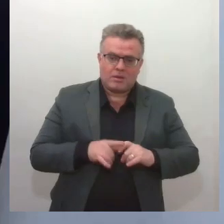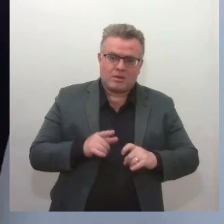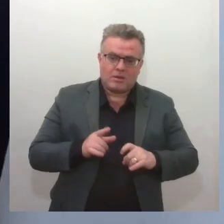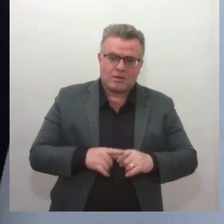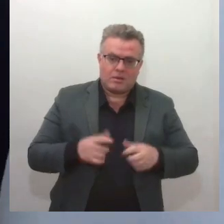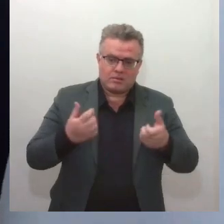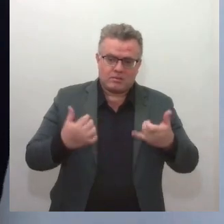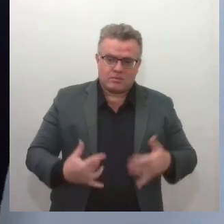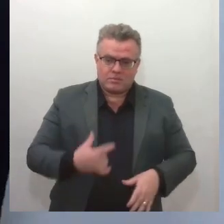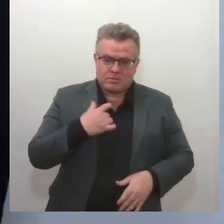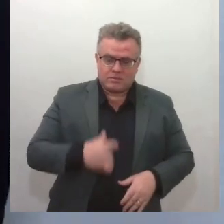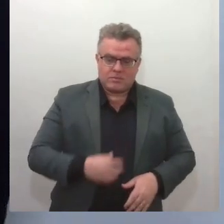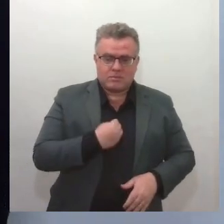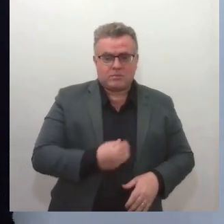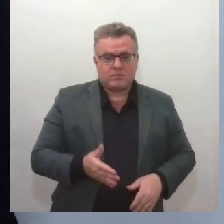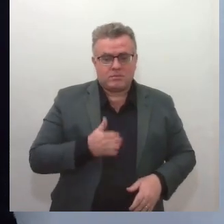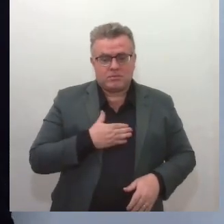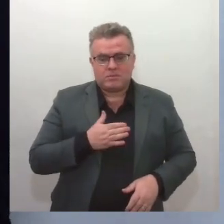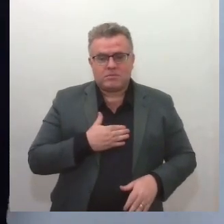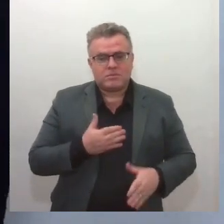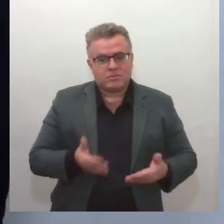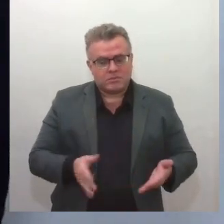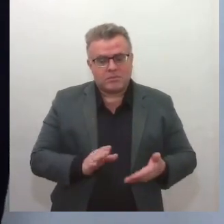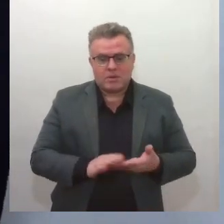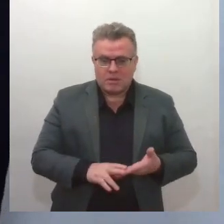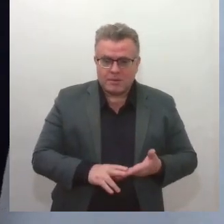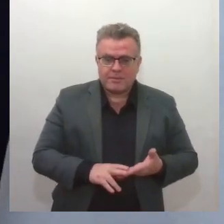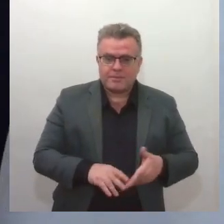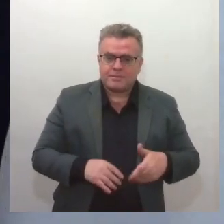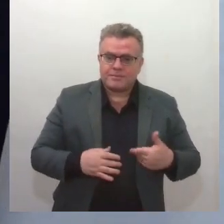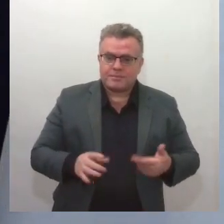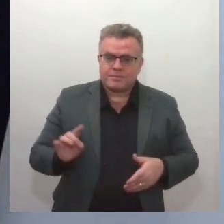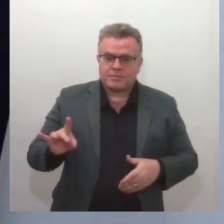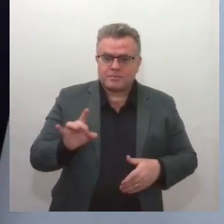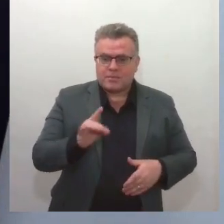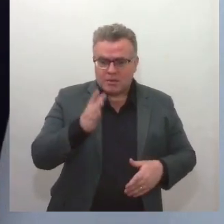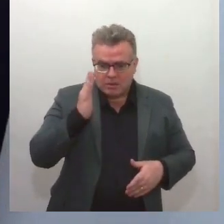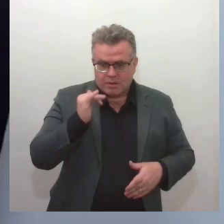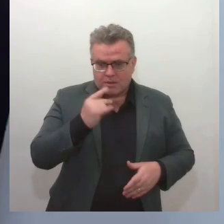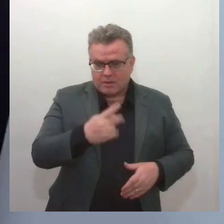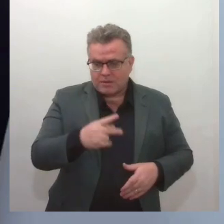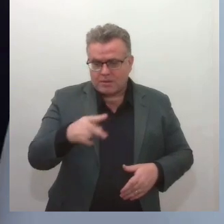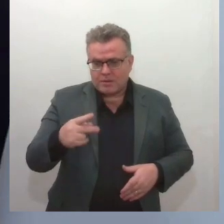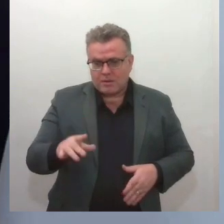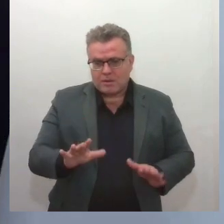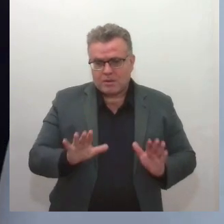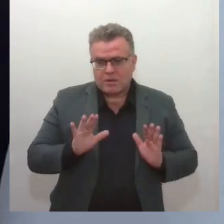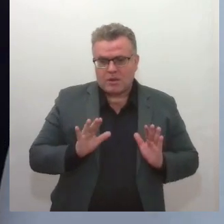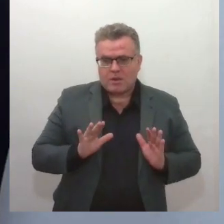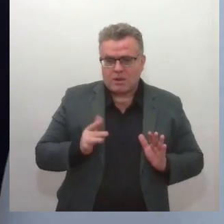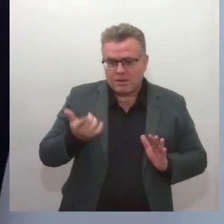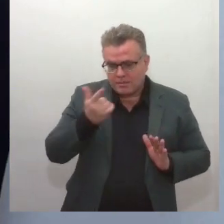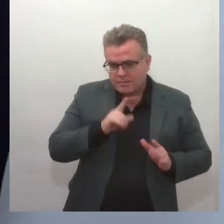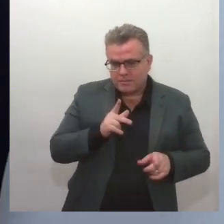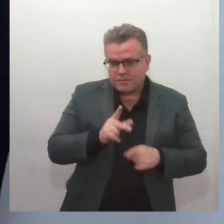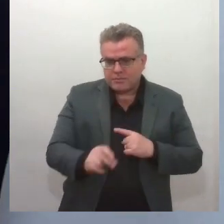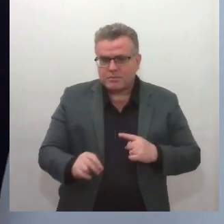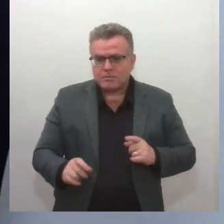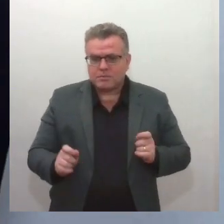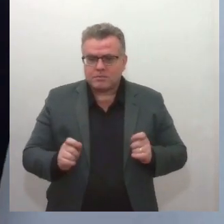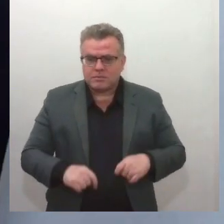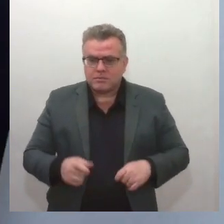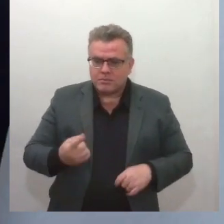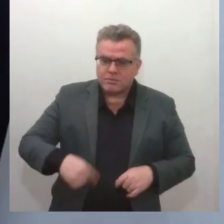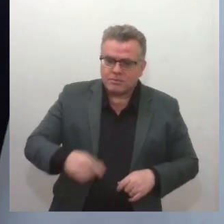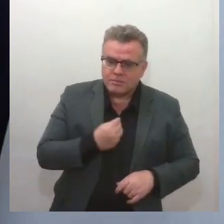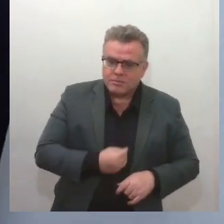somos. E cada pessoa sabe quem realmente é. E essa conquista nos ajudou. A gente está ocupando, seja